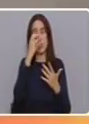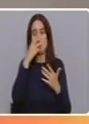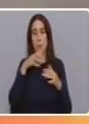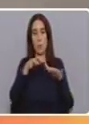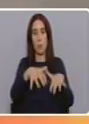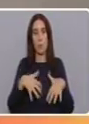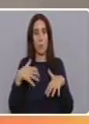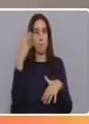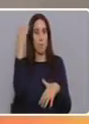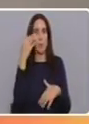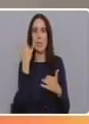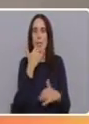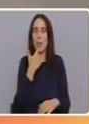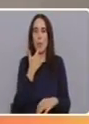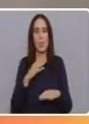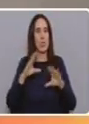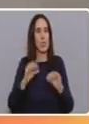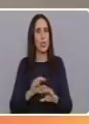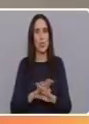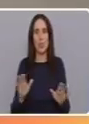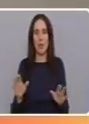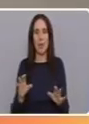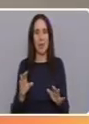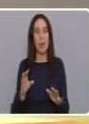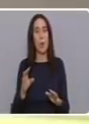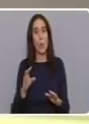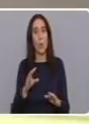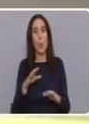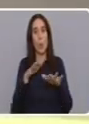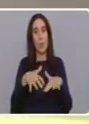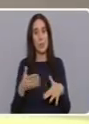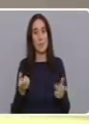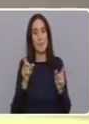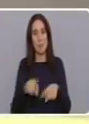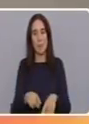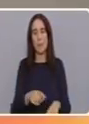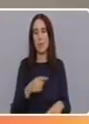com uma grande alegria que já esgotaram, já estamos a abrir um Coliseu novo.